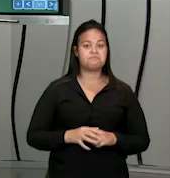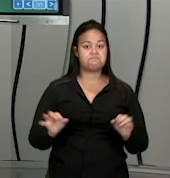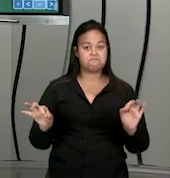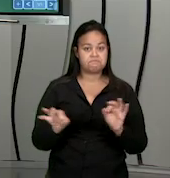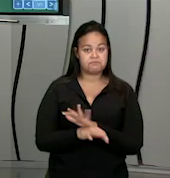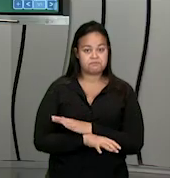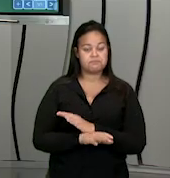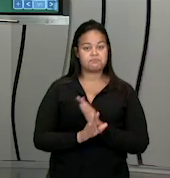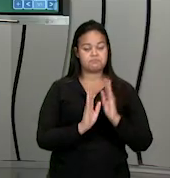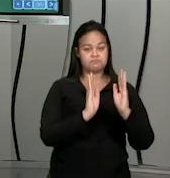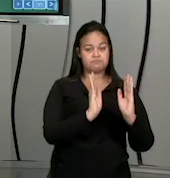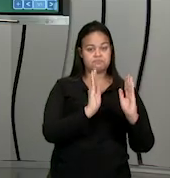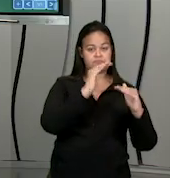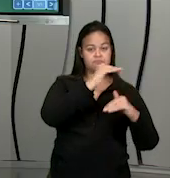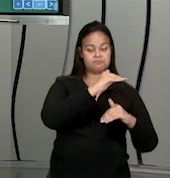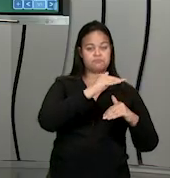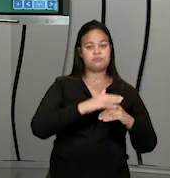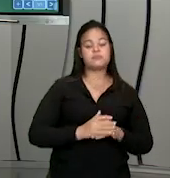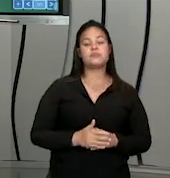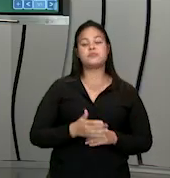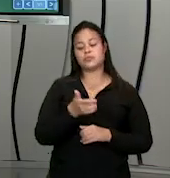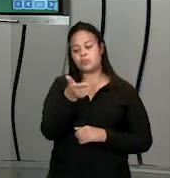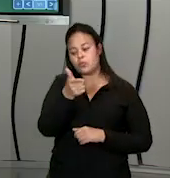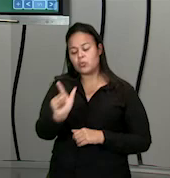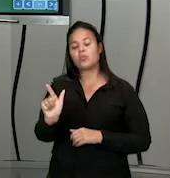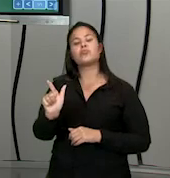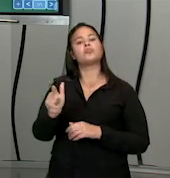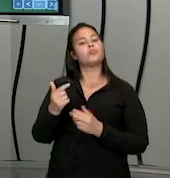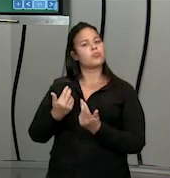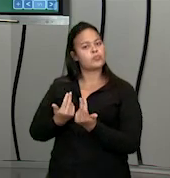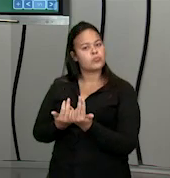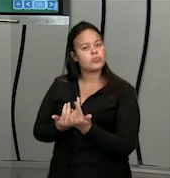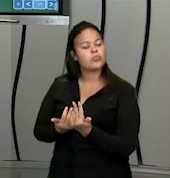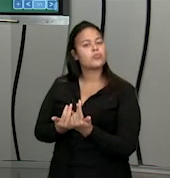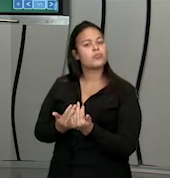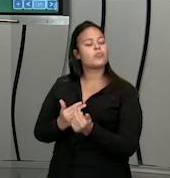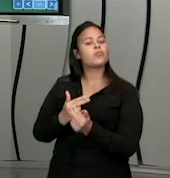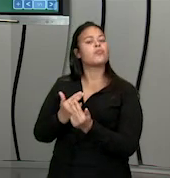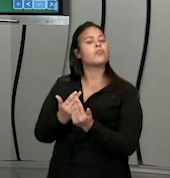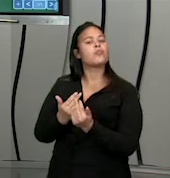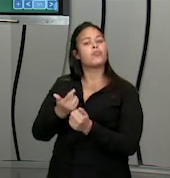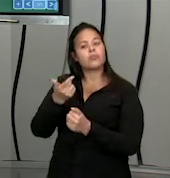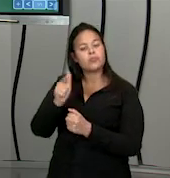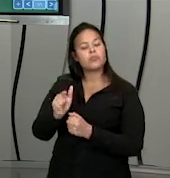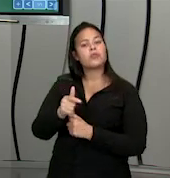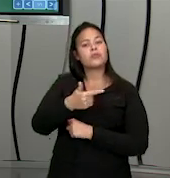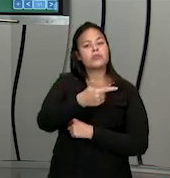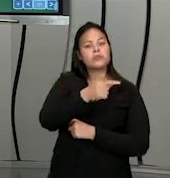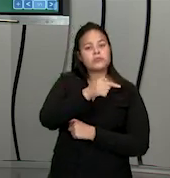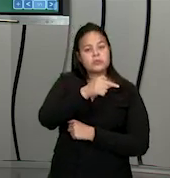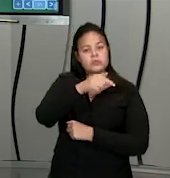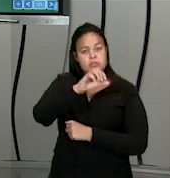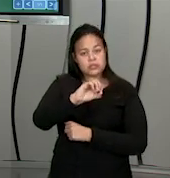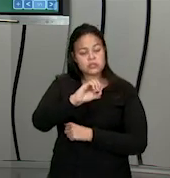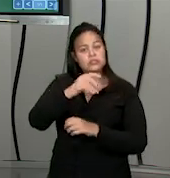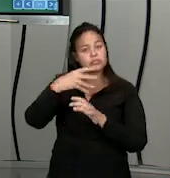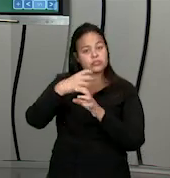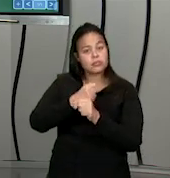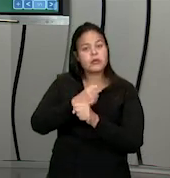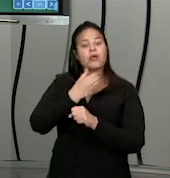Fechamos o terceiro quadrante e vamos fazer a mesma coisa para o último quadrante. Eu vou pegar o 270 e vou